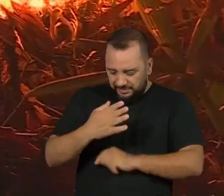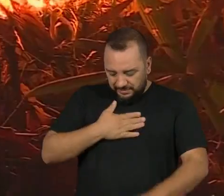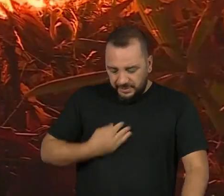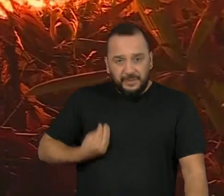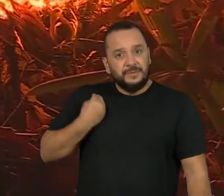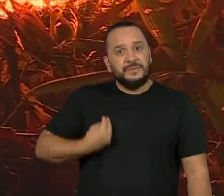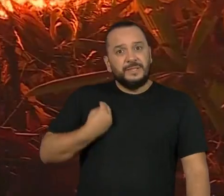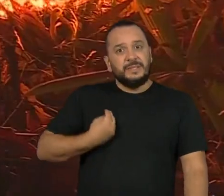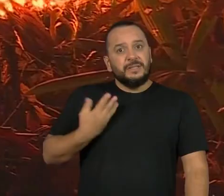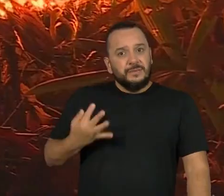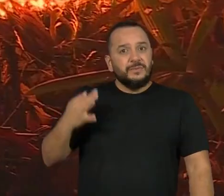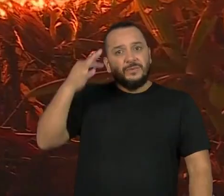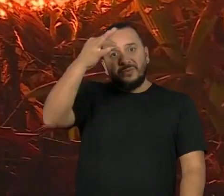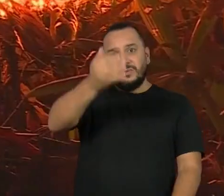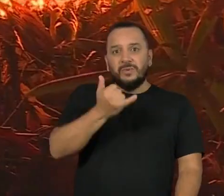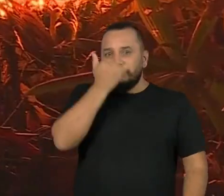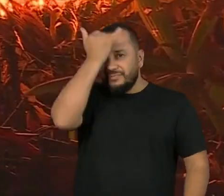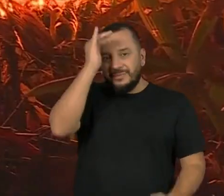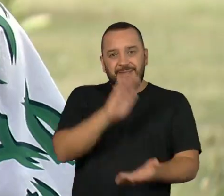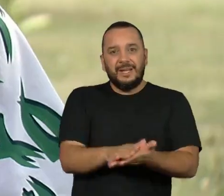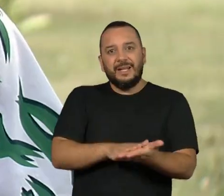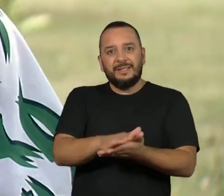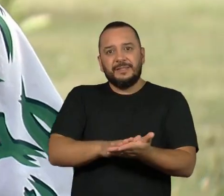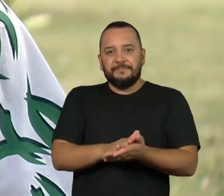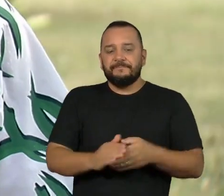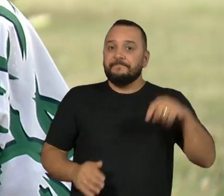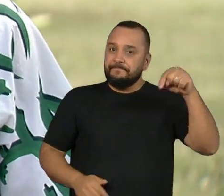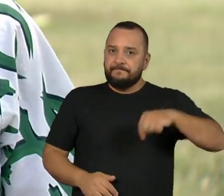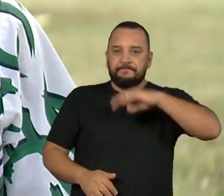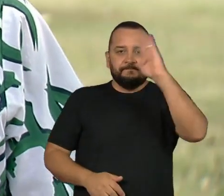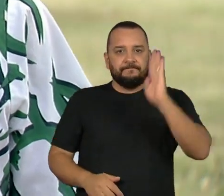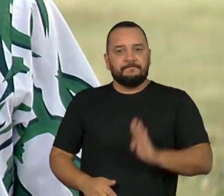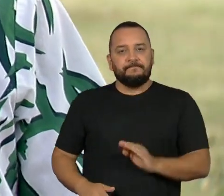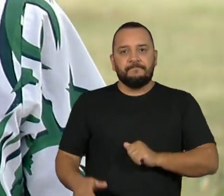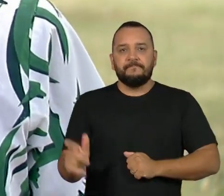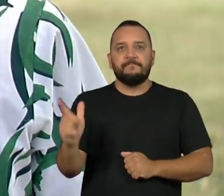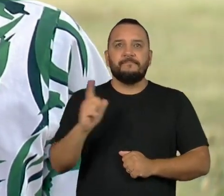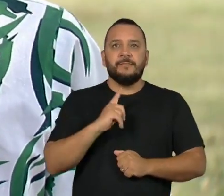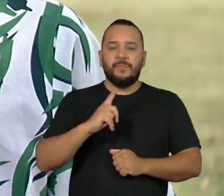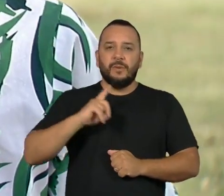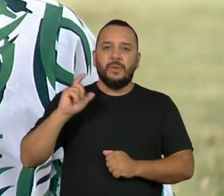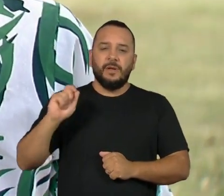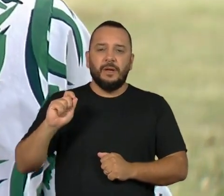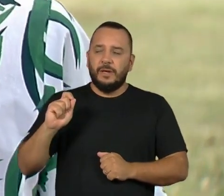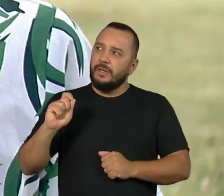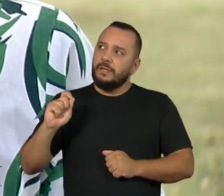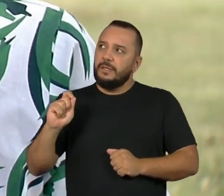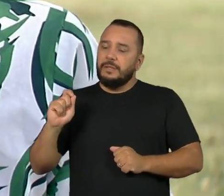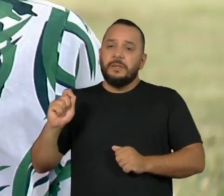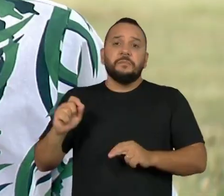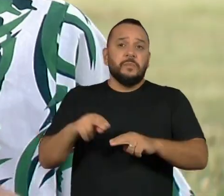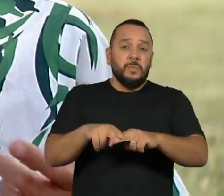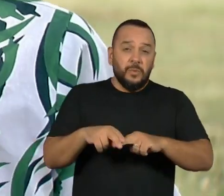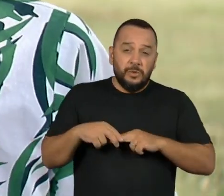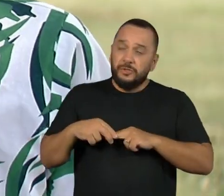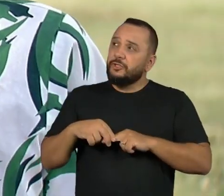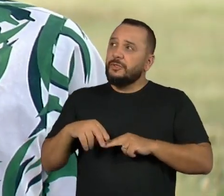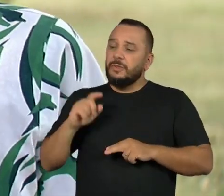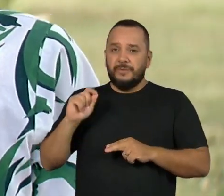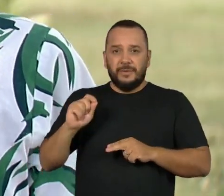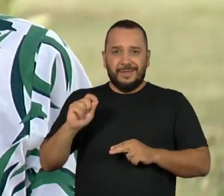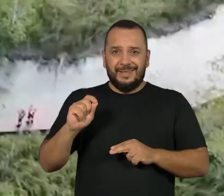do máximo consumo de hoje em dia. No Brasil, o fator que mais pesa é